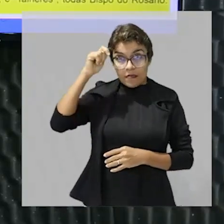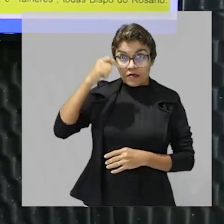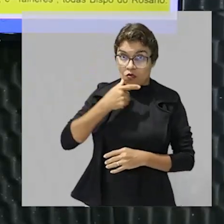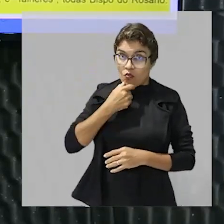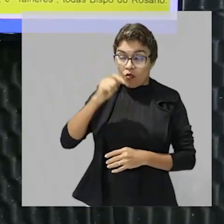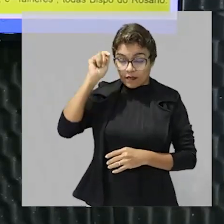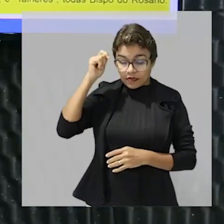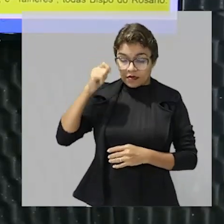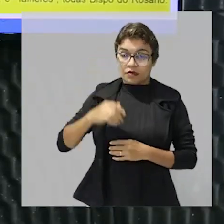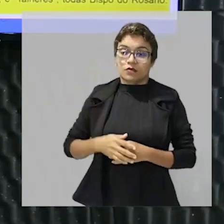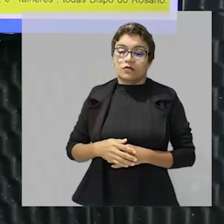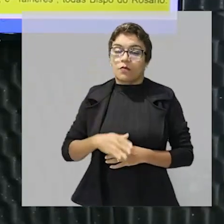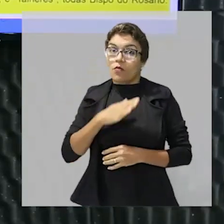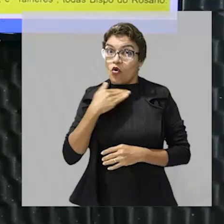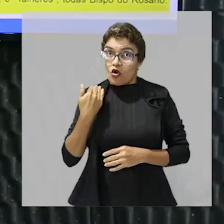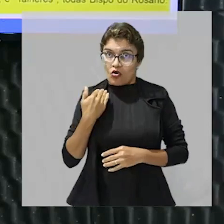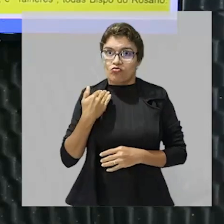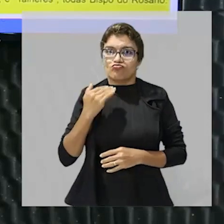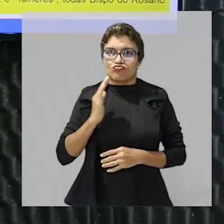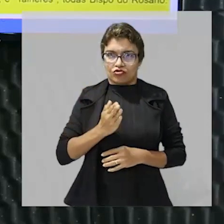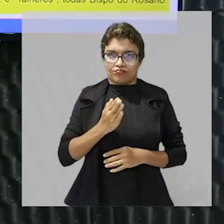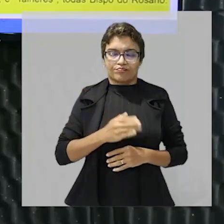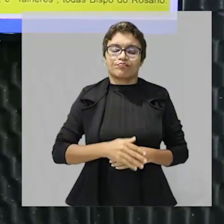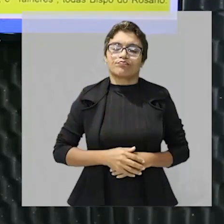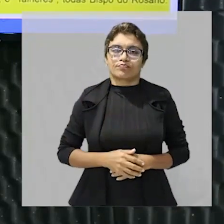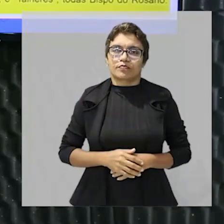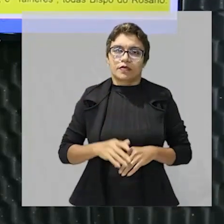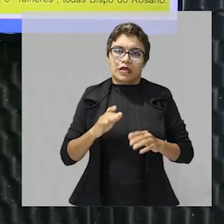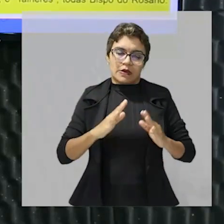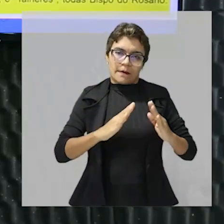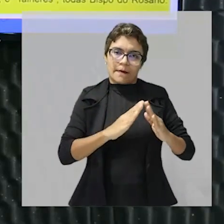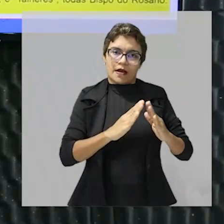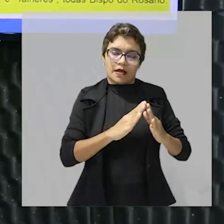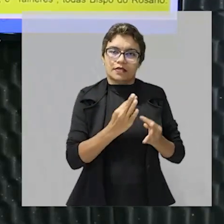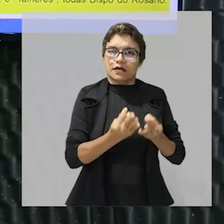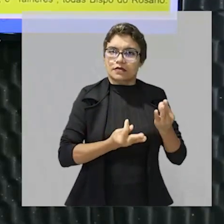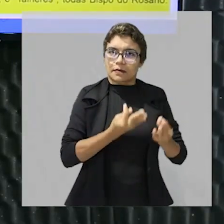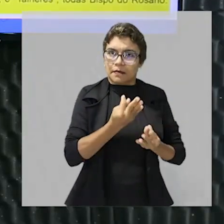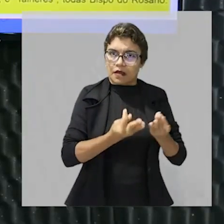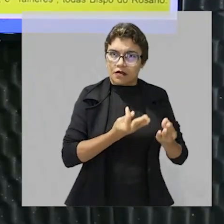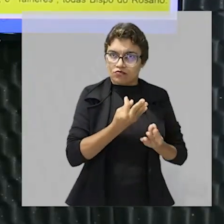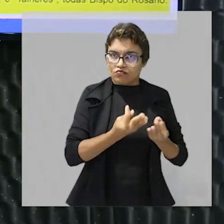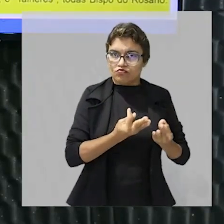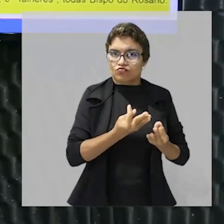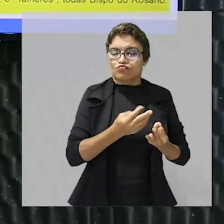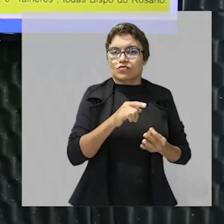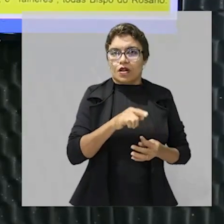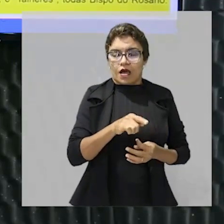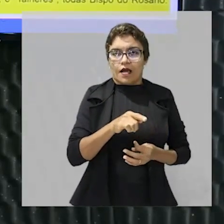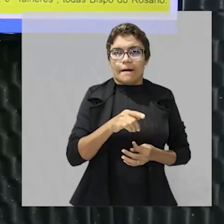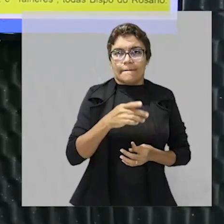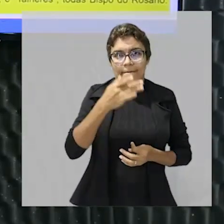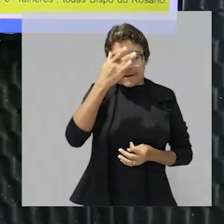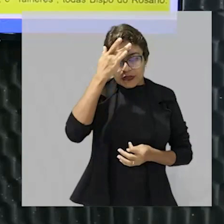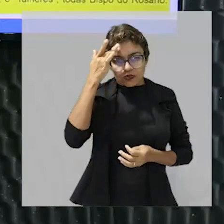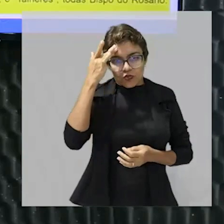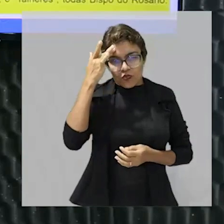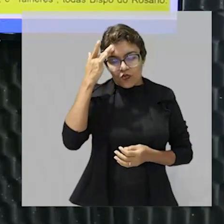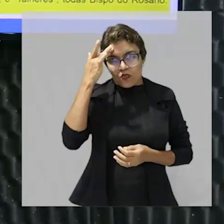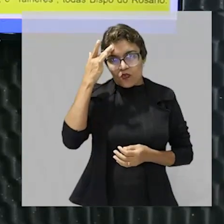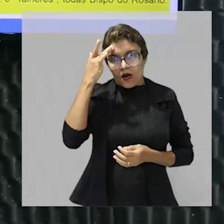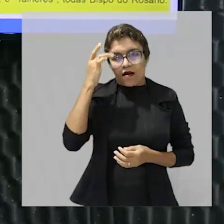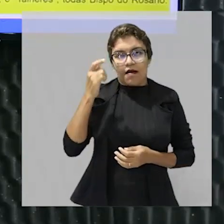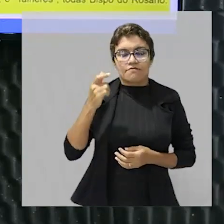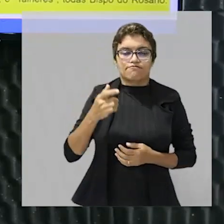morreu dentro de um manicômio, não tem outro termo para definir, que era uma casa de tratamento para doentes mentais nos anos 60 e 70. Se hoje você